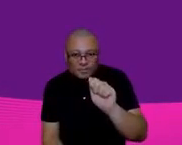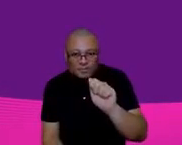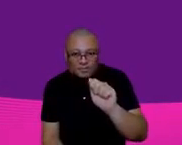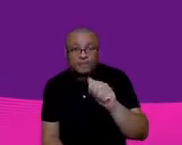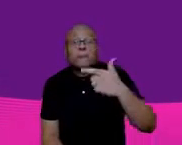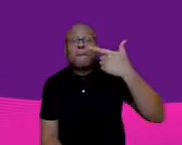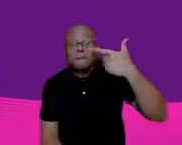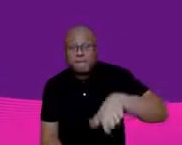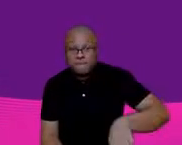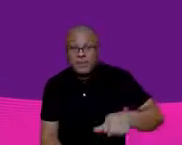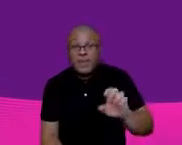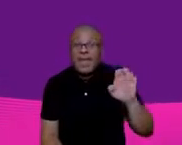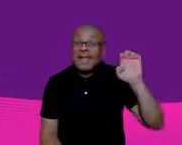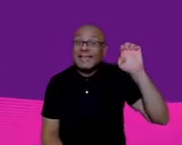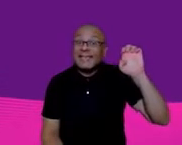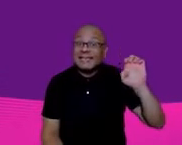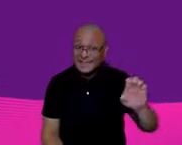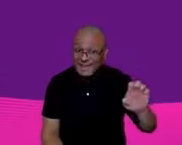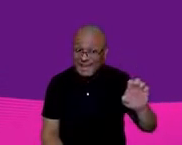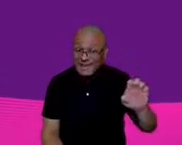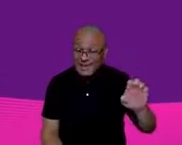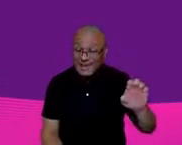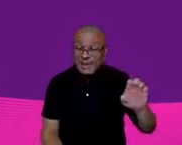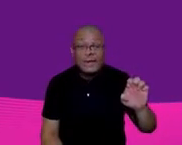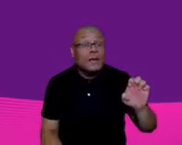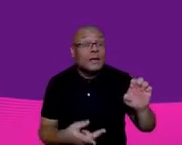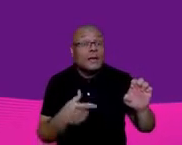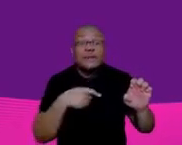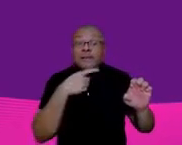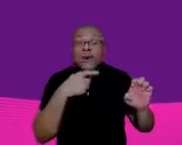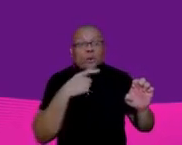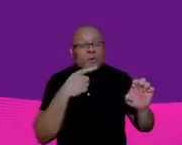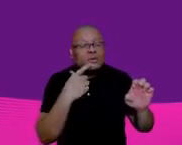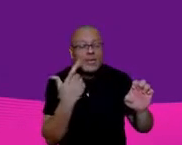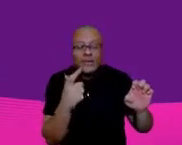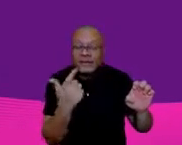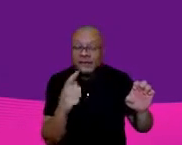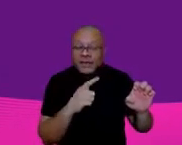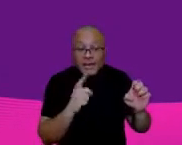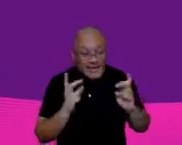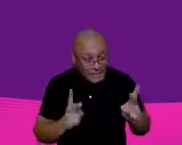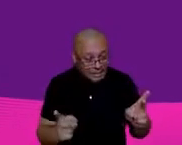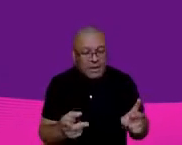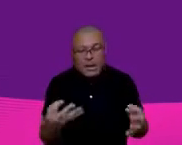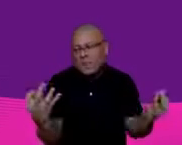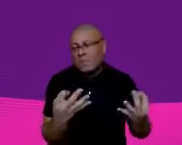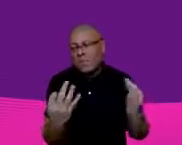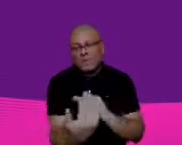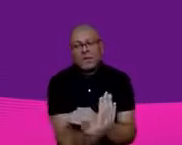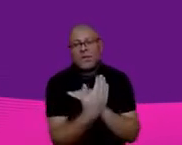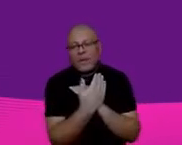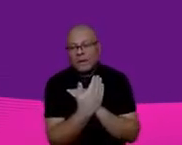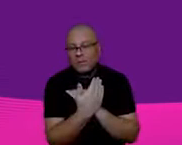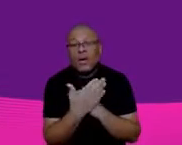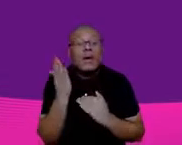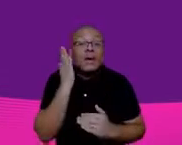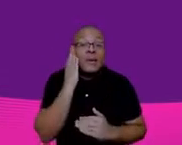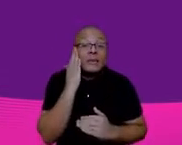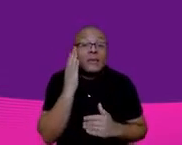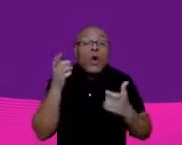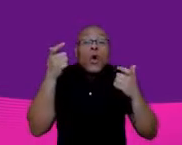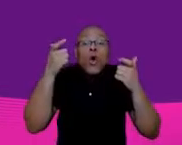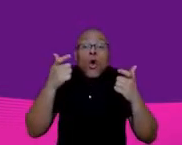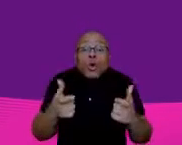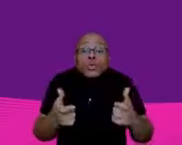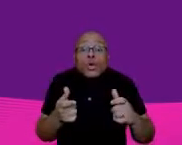esquerda é uma imagem que nem sempre a gente consegue ter. Se tivesse essa imagem, sempre seria perfeito para saber aonde eu vou posicionar o meu